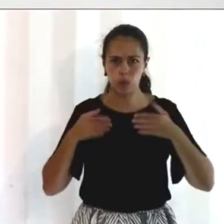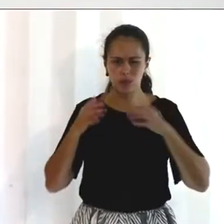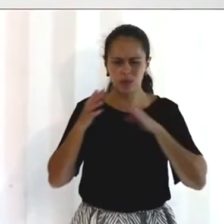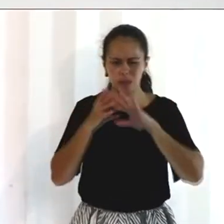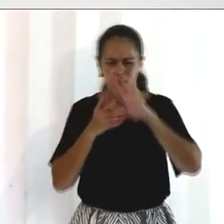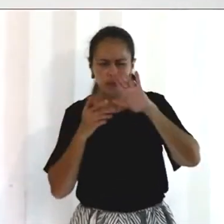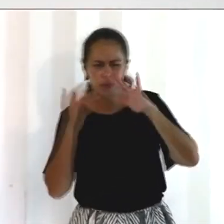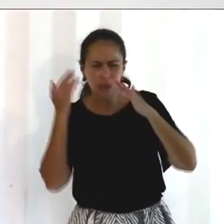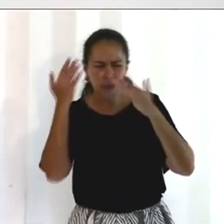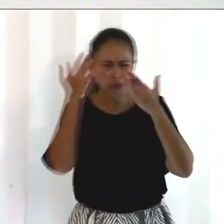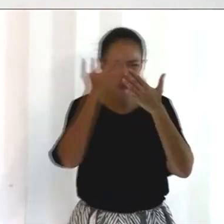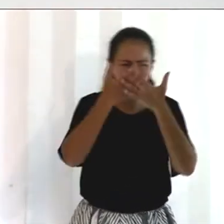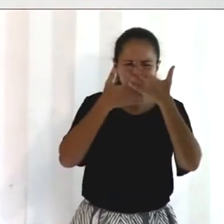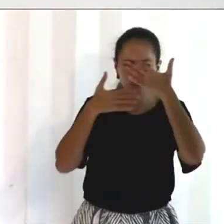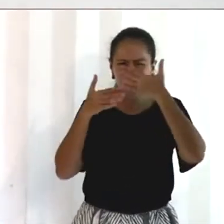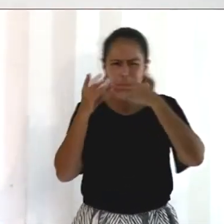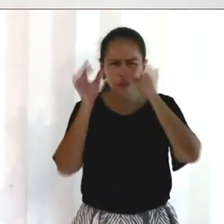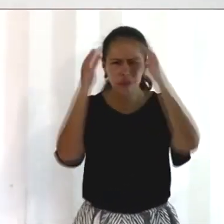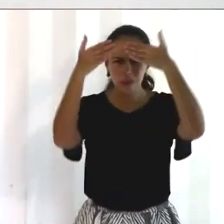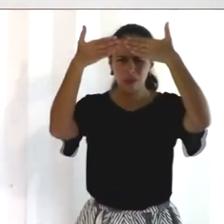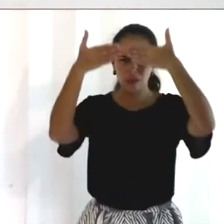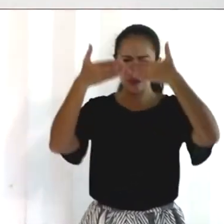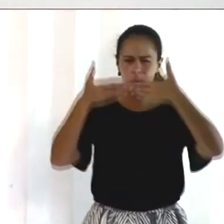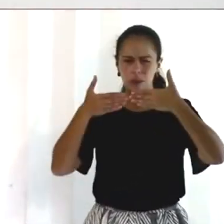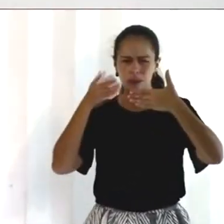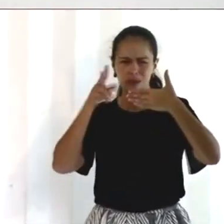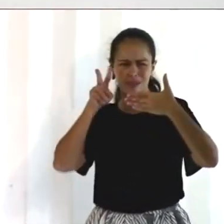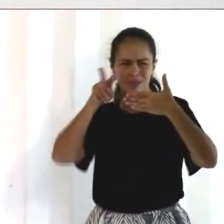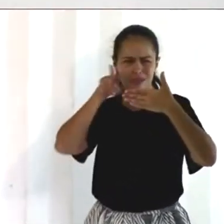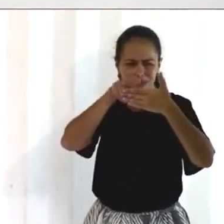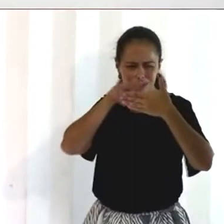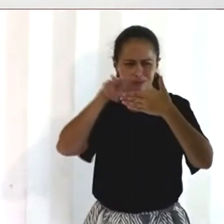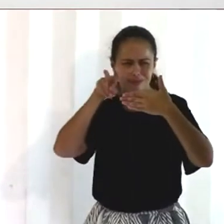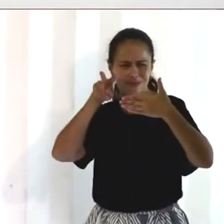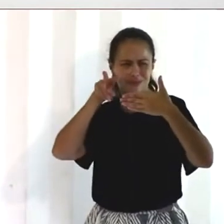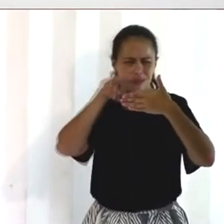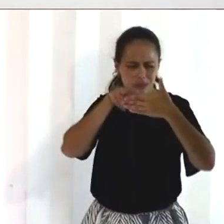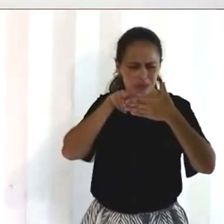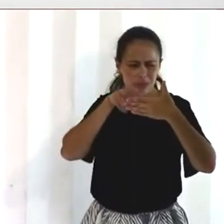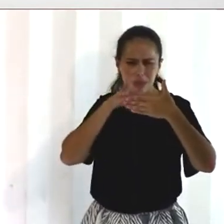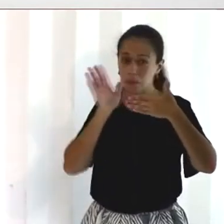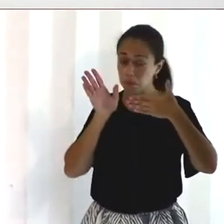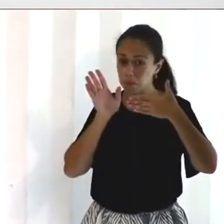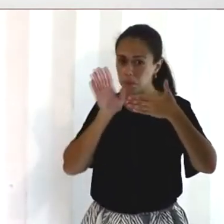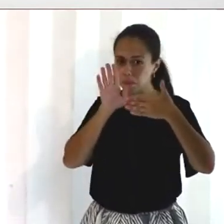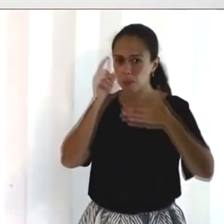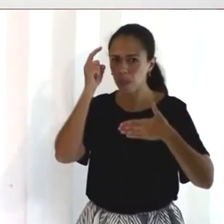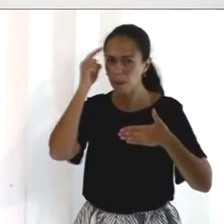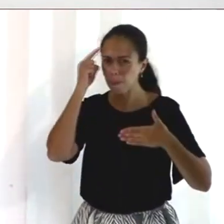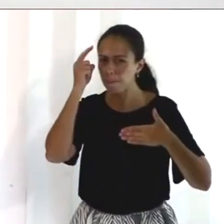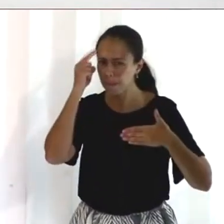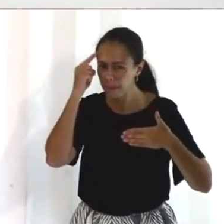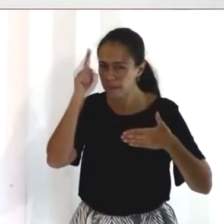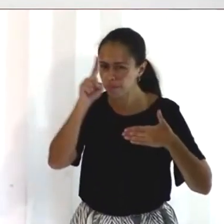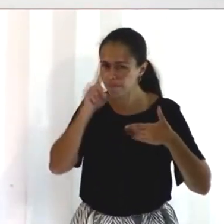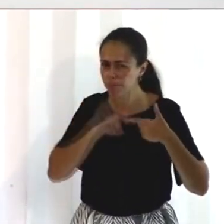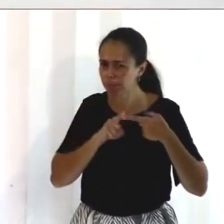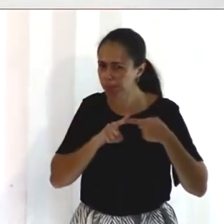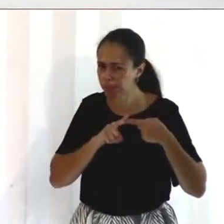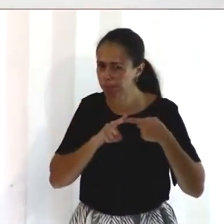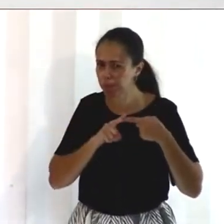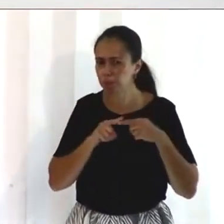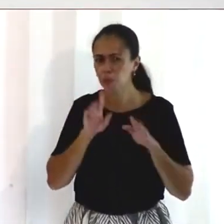Talvez boa parte do cristianismo acha que ser religioso é ir para a igreja, é fazer parte de uma